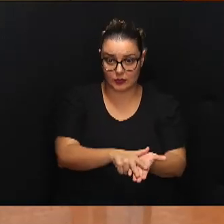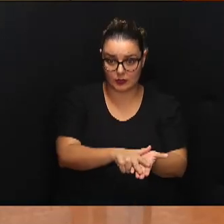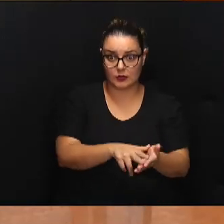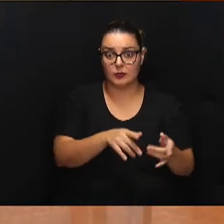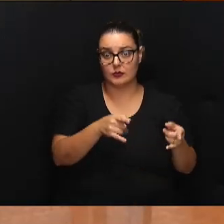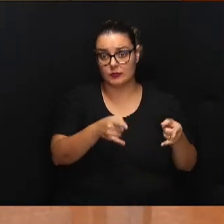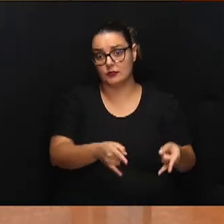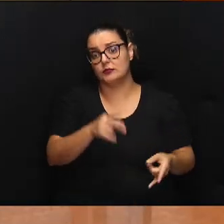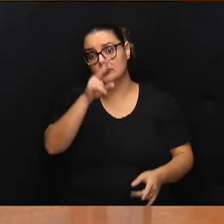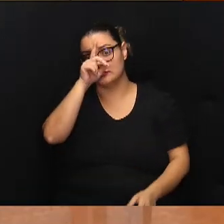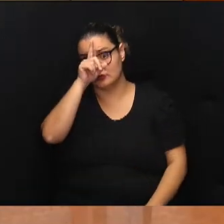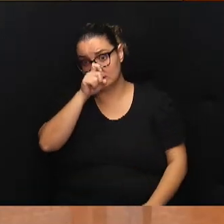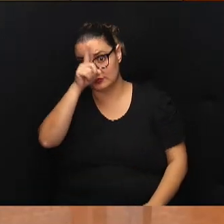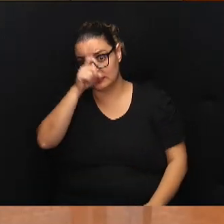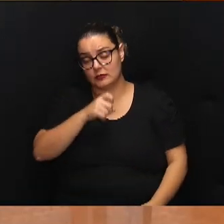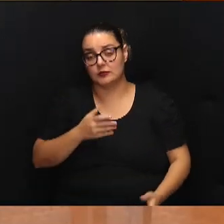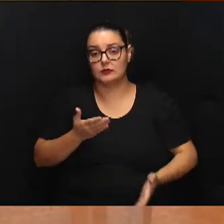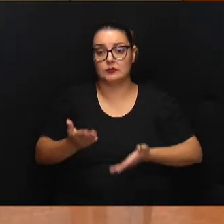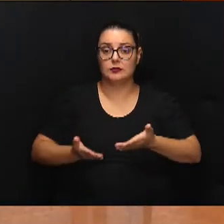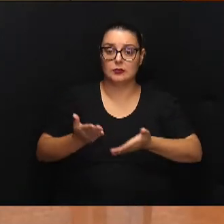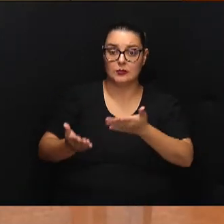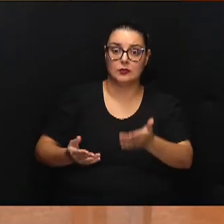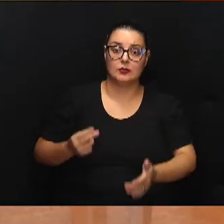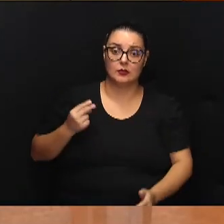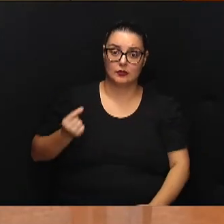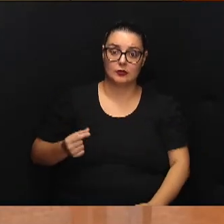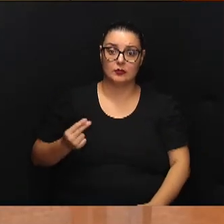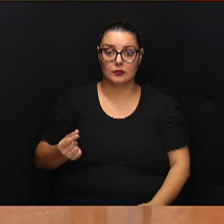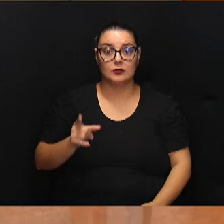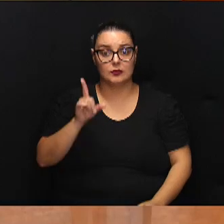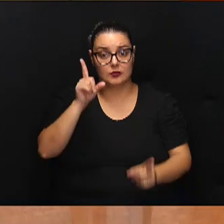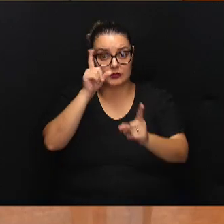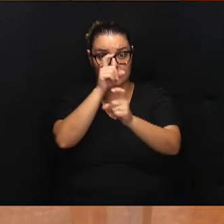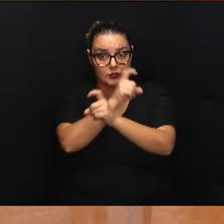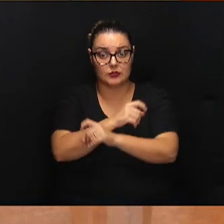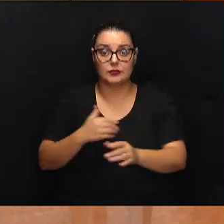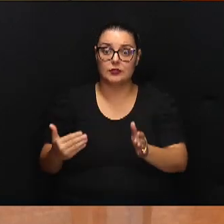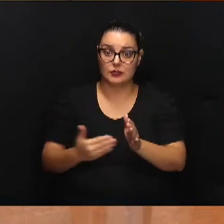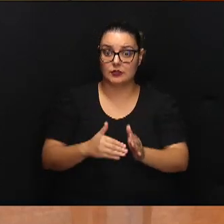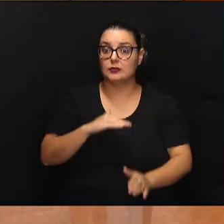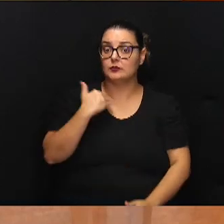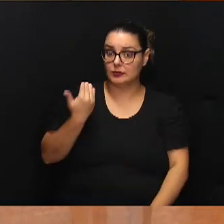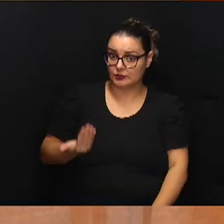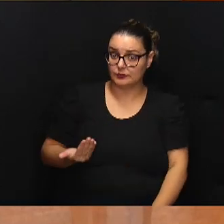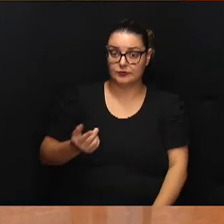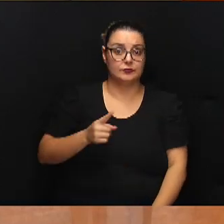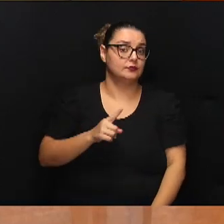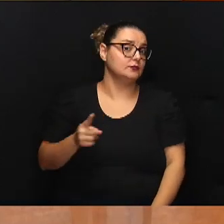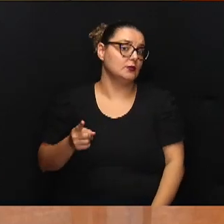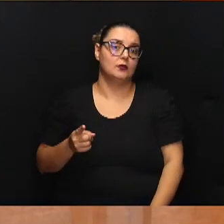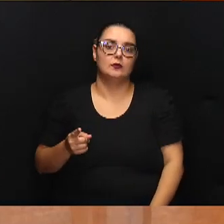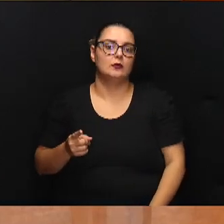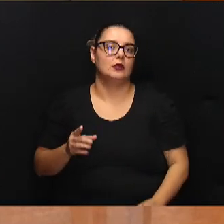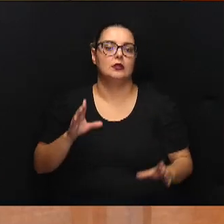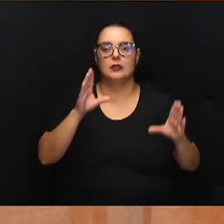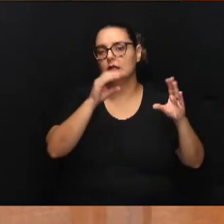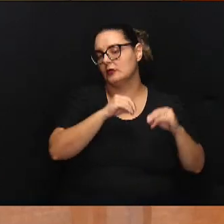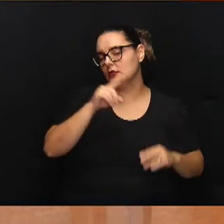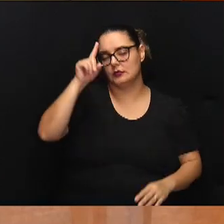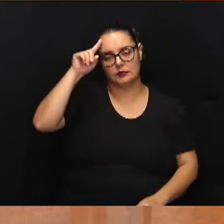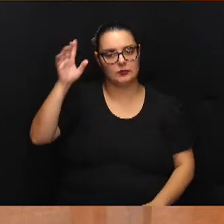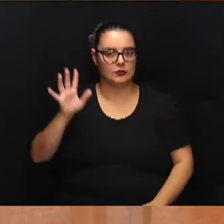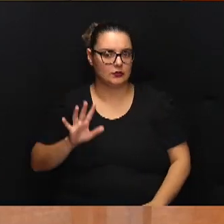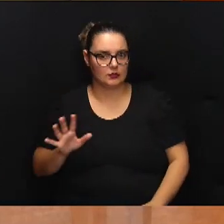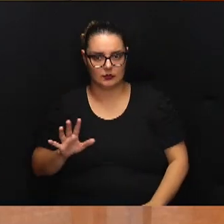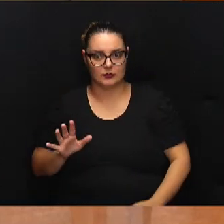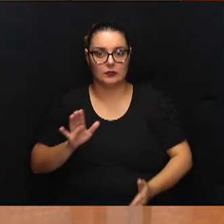hospitais, passando por tratamentos longos e dolorosos e muitas vezes até a morte. Então, não é uma coisa repentina. Além de ser